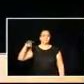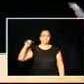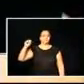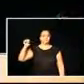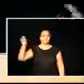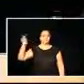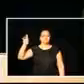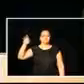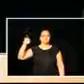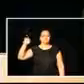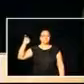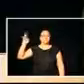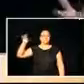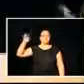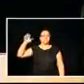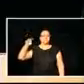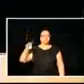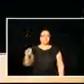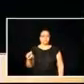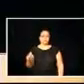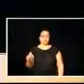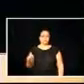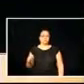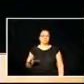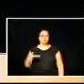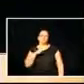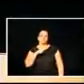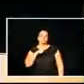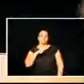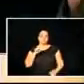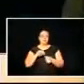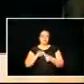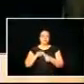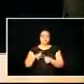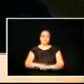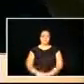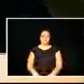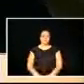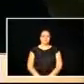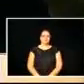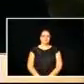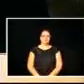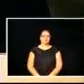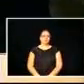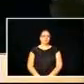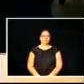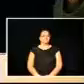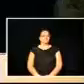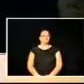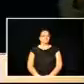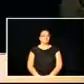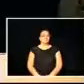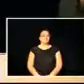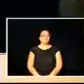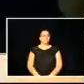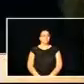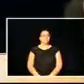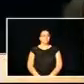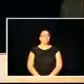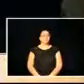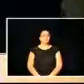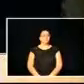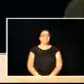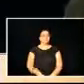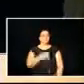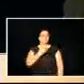o governo. Eu tenho dito aqui, fico feliz, ouvi o presidente do PSDB, repetiu a minha frase perfeita, né? Falou que o governo